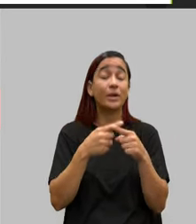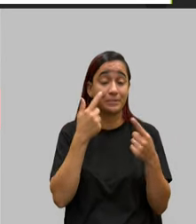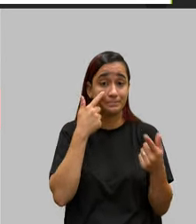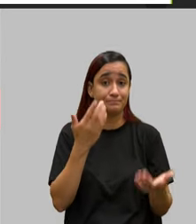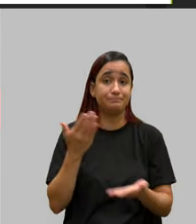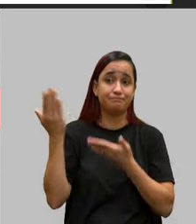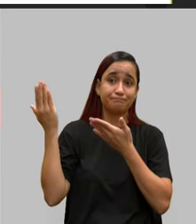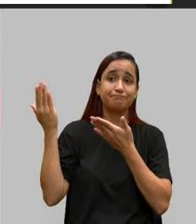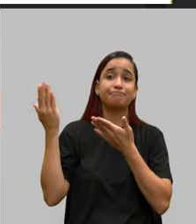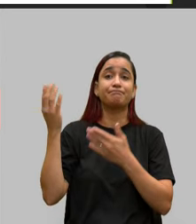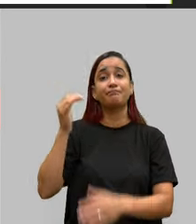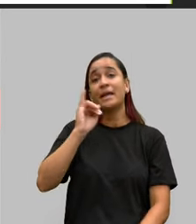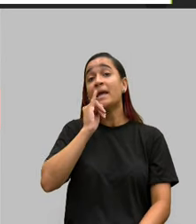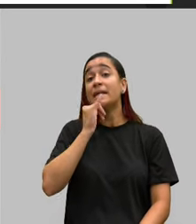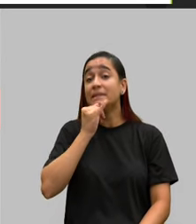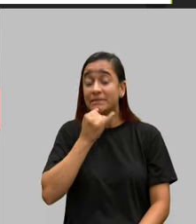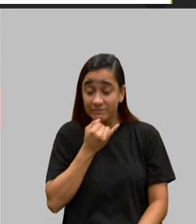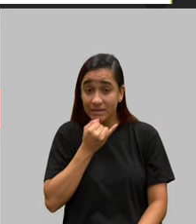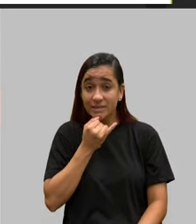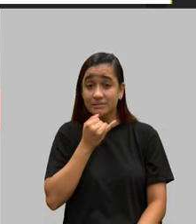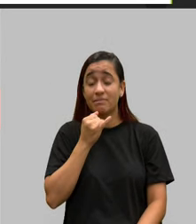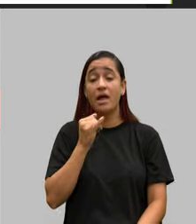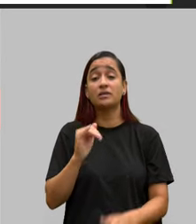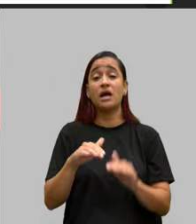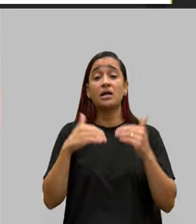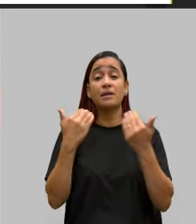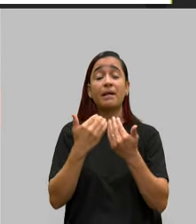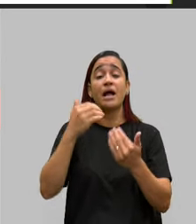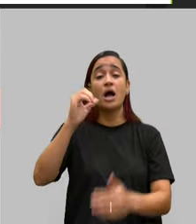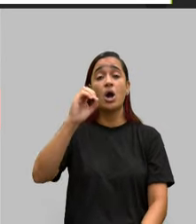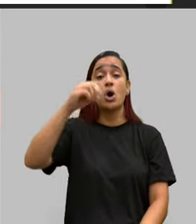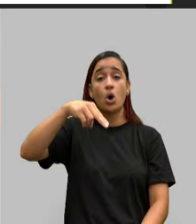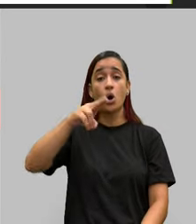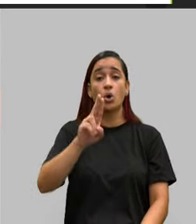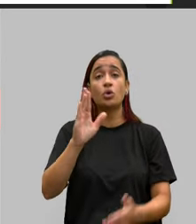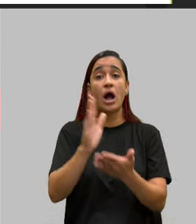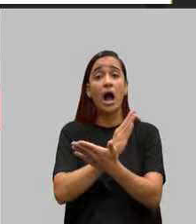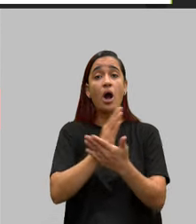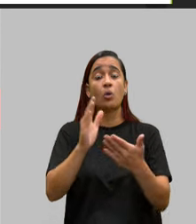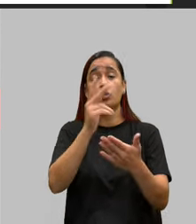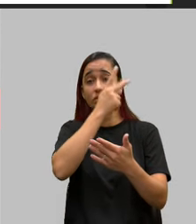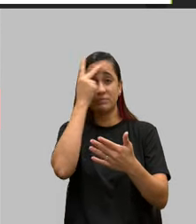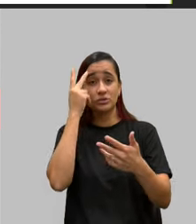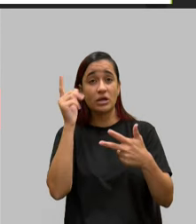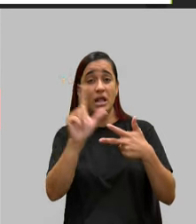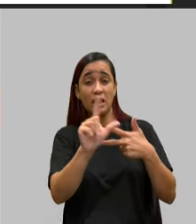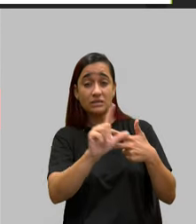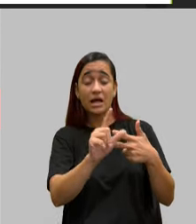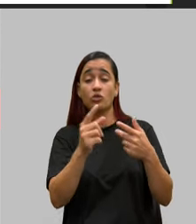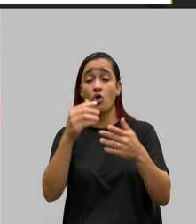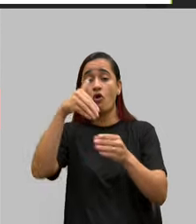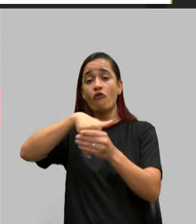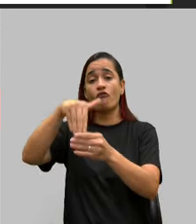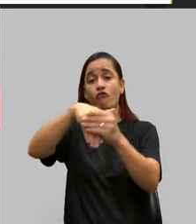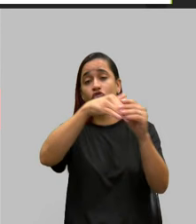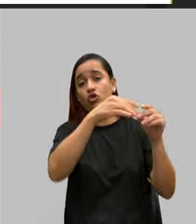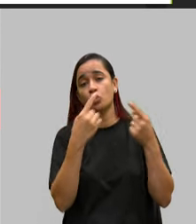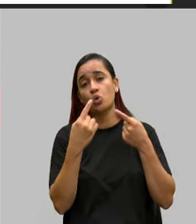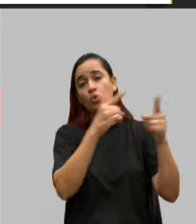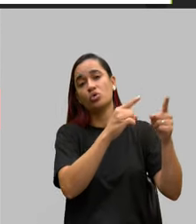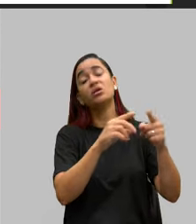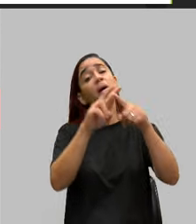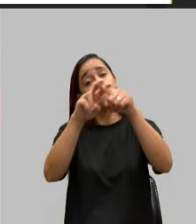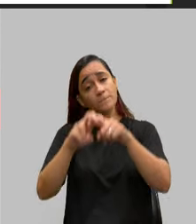Assembleia da ONU legisladores votaram contra e por isso que no Brasil é tarja preta